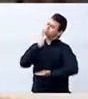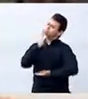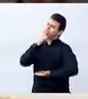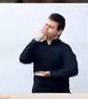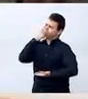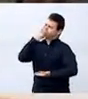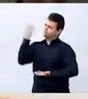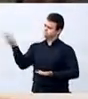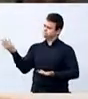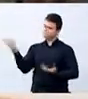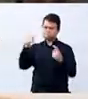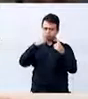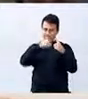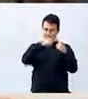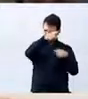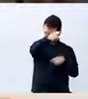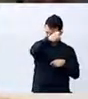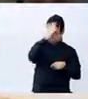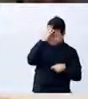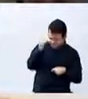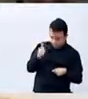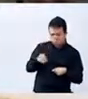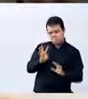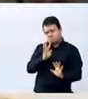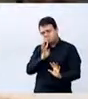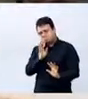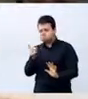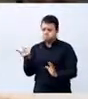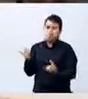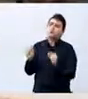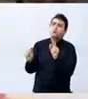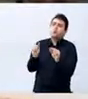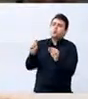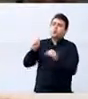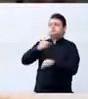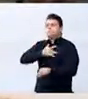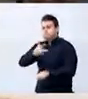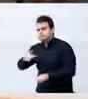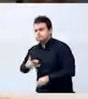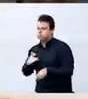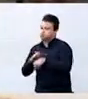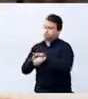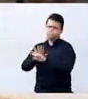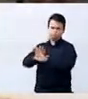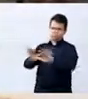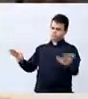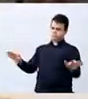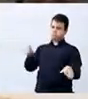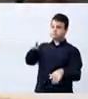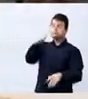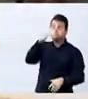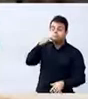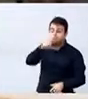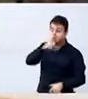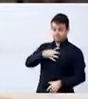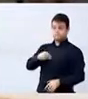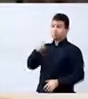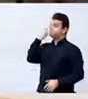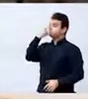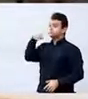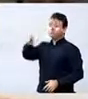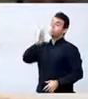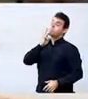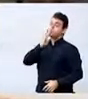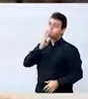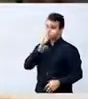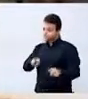do que o próprio médico. O médico conhece, né, saúde, doenças, mas seu filho você conhece.